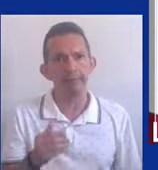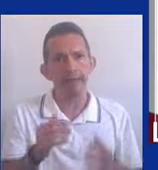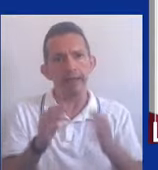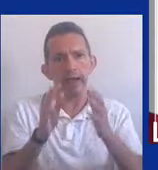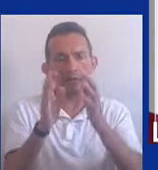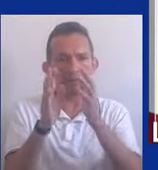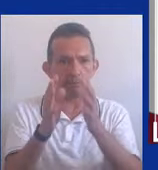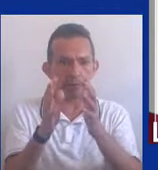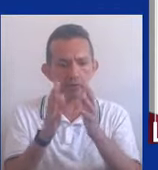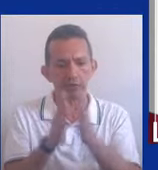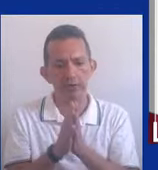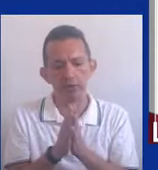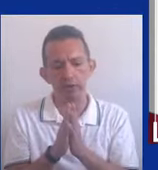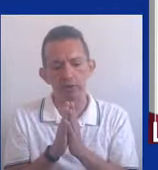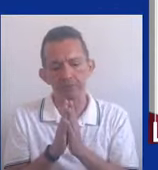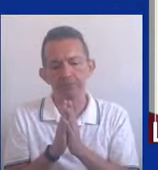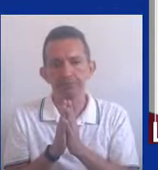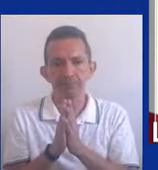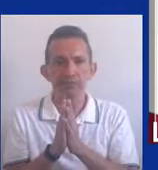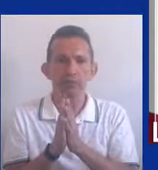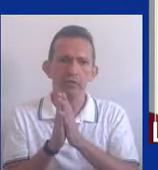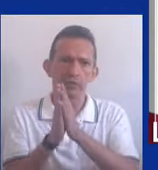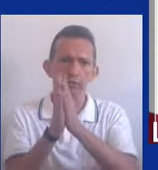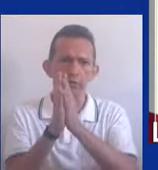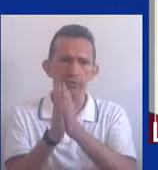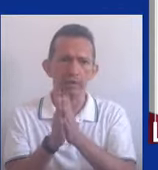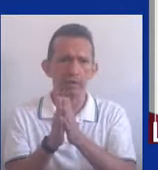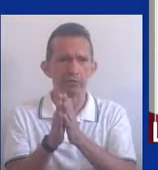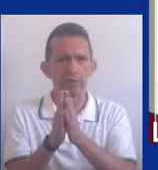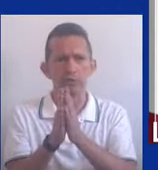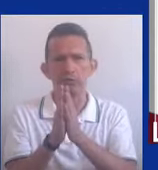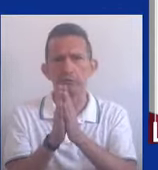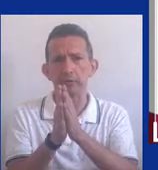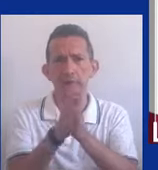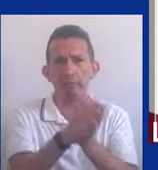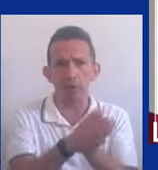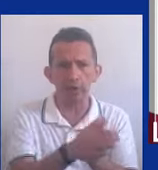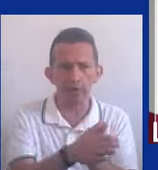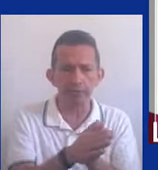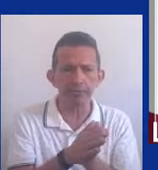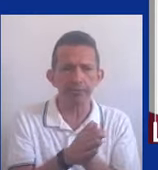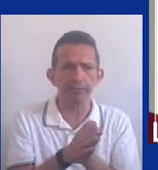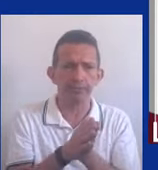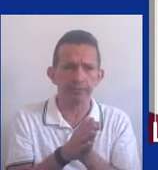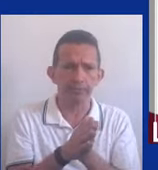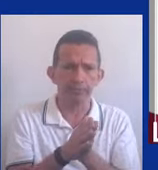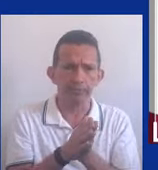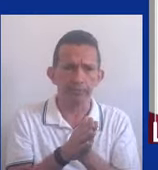tixotropia? Aí você pensa o seguinte: você tem um movimento que é chamado de movimento ameboide,